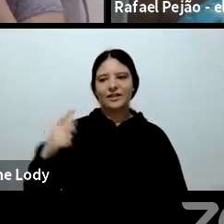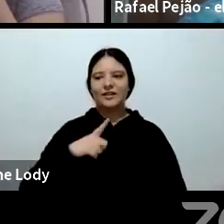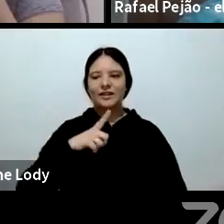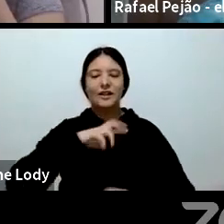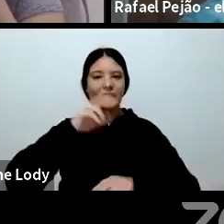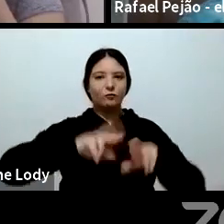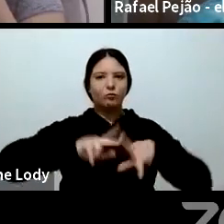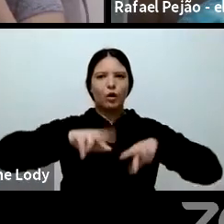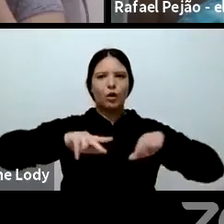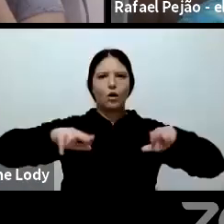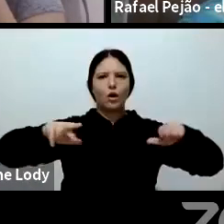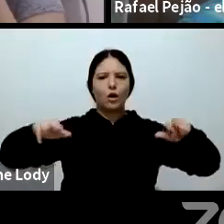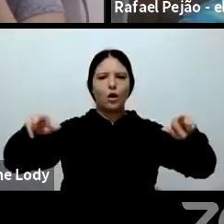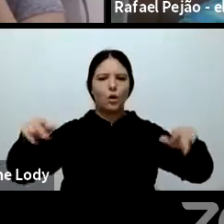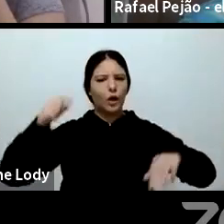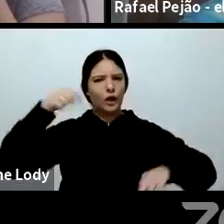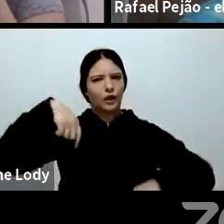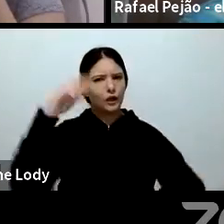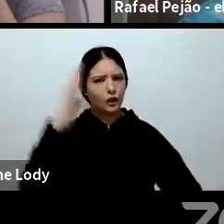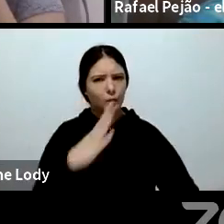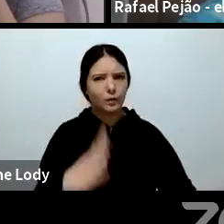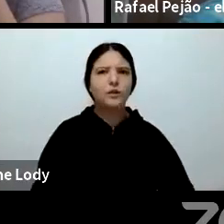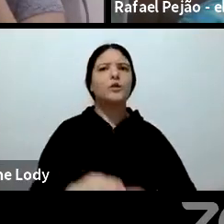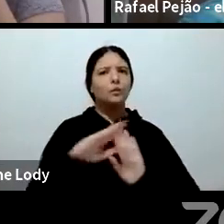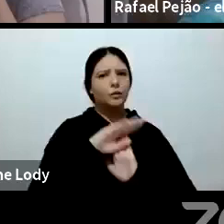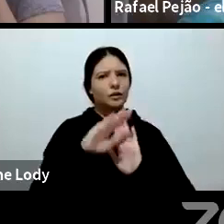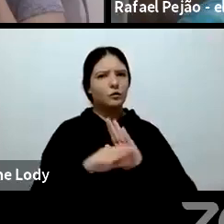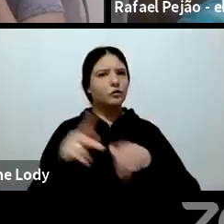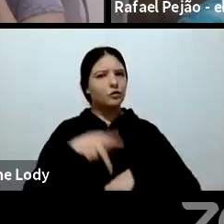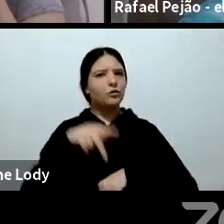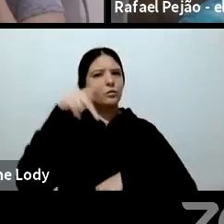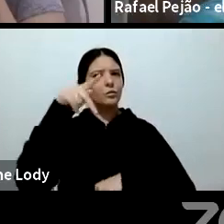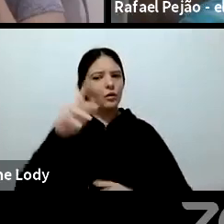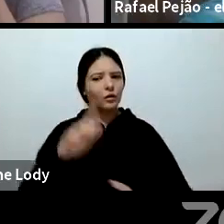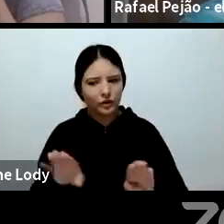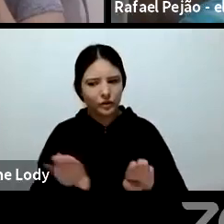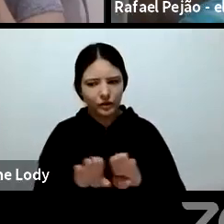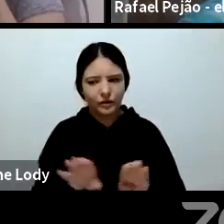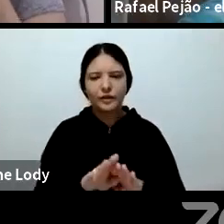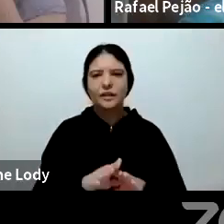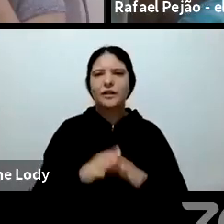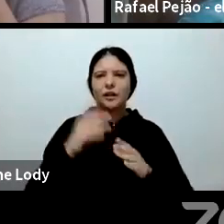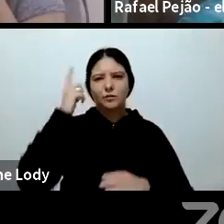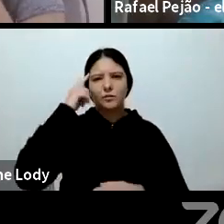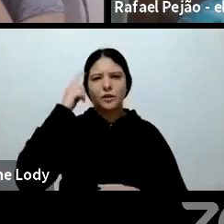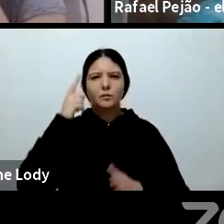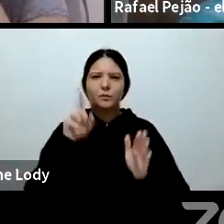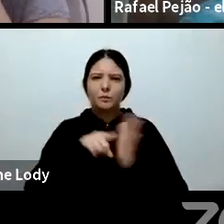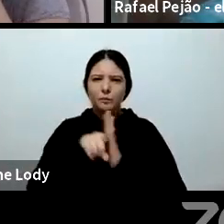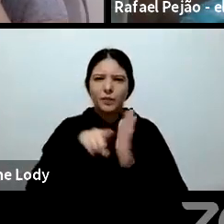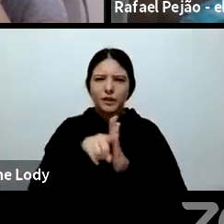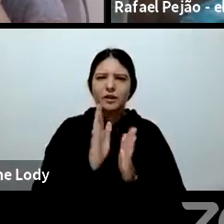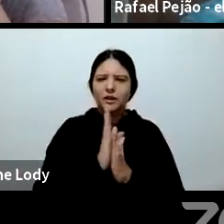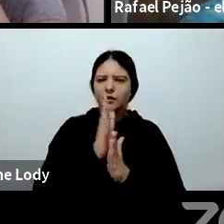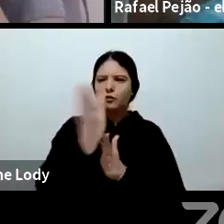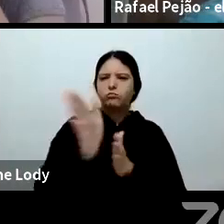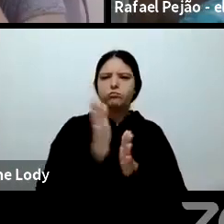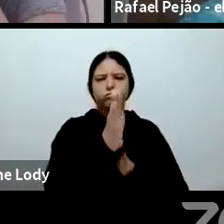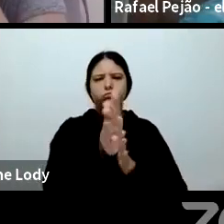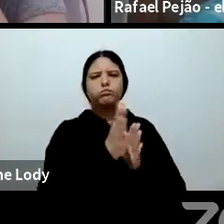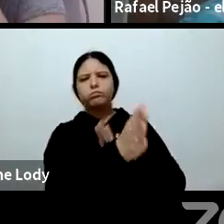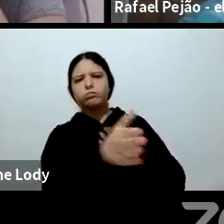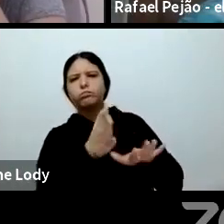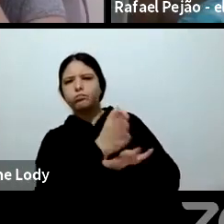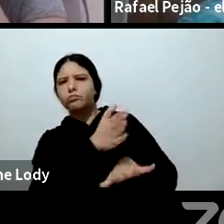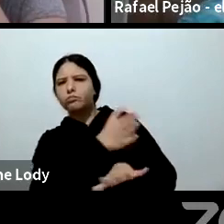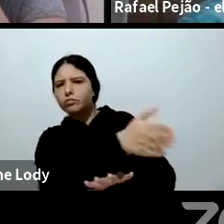no Brasil, né, nos programas de pós-graduação, de linhas de pesquisa, de teorias, né, de línguas